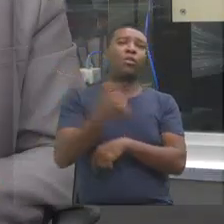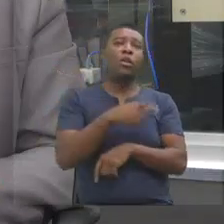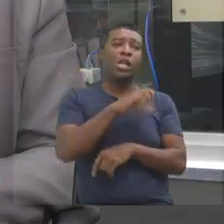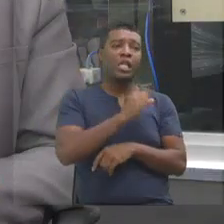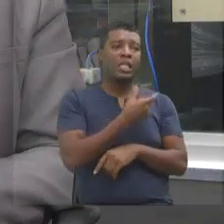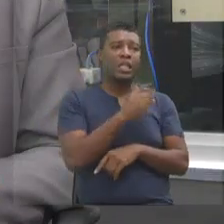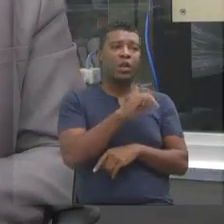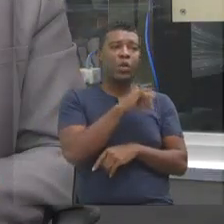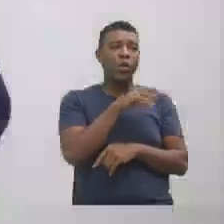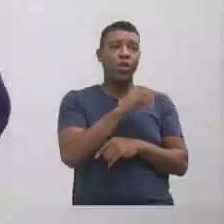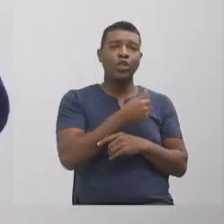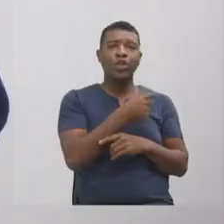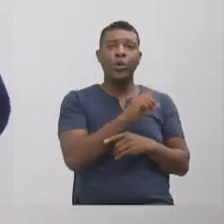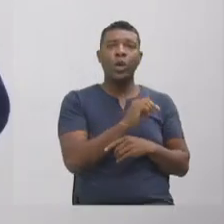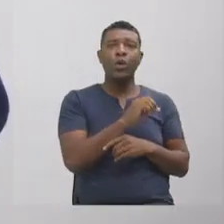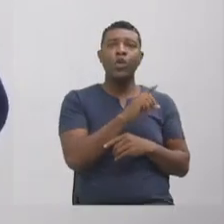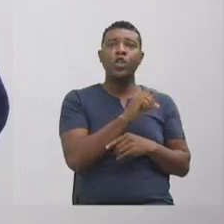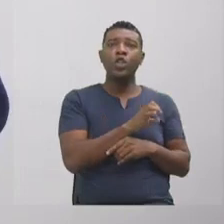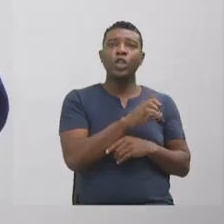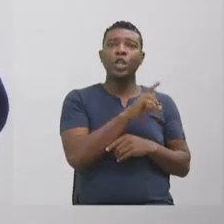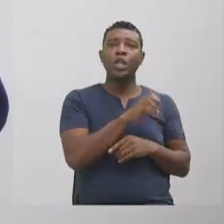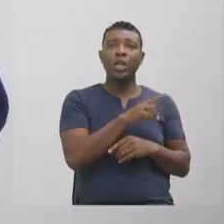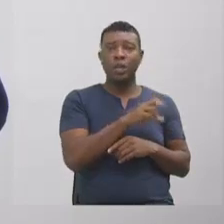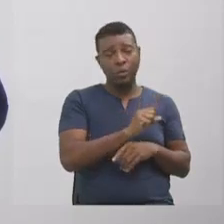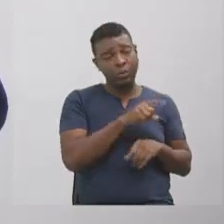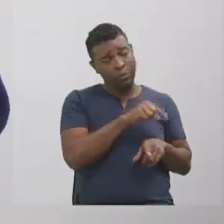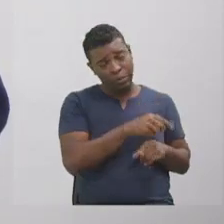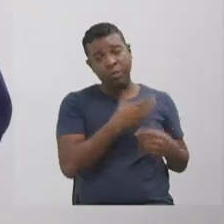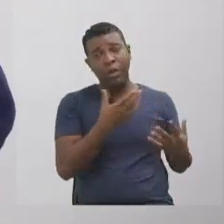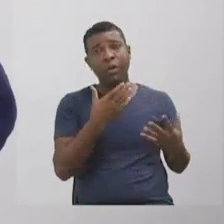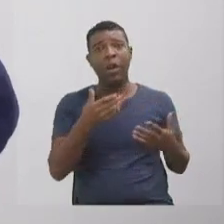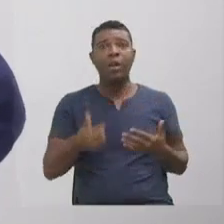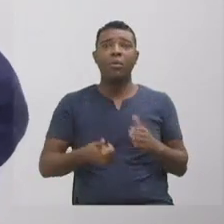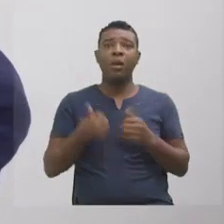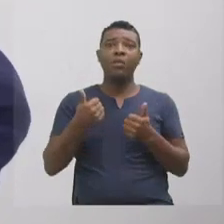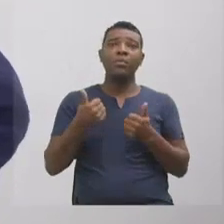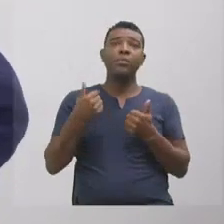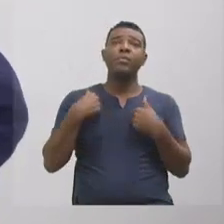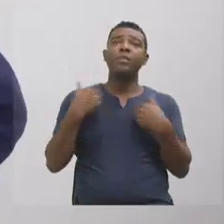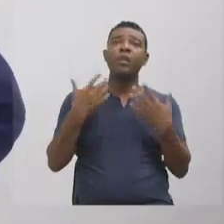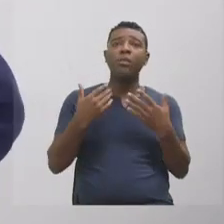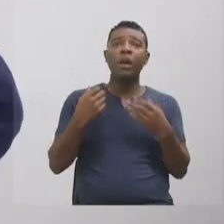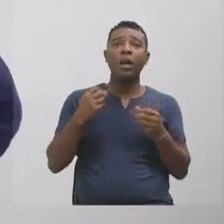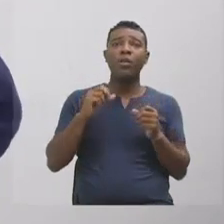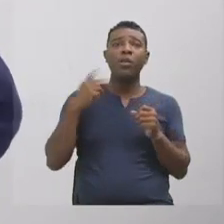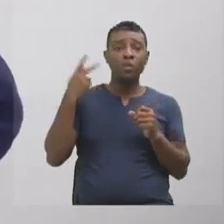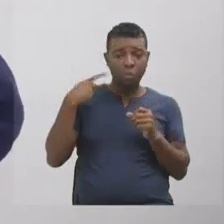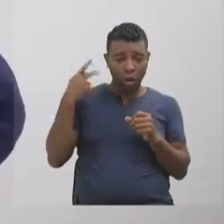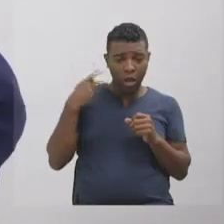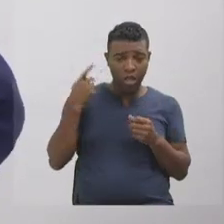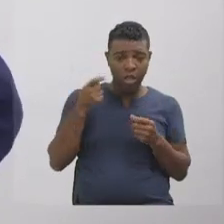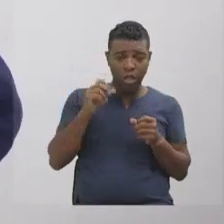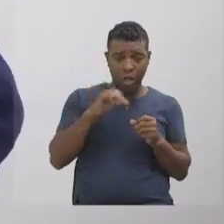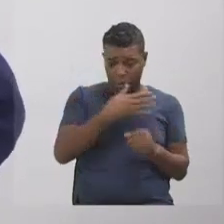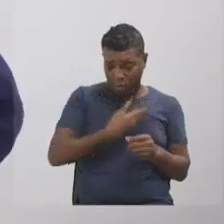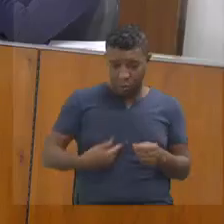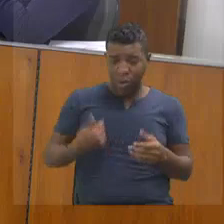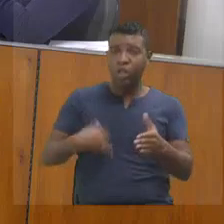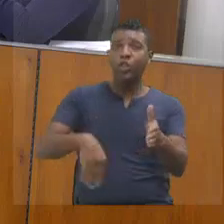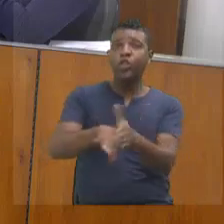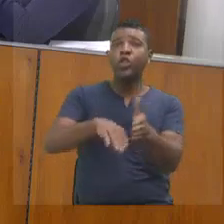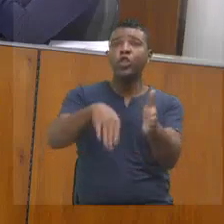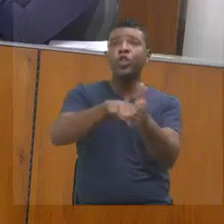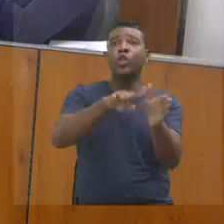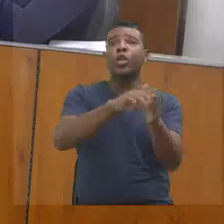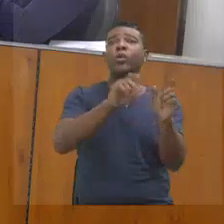minhas forças e sempre trabalhar para que a política chegue na ponta da melhor forma possível e com o menor